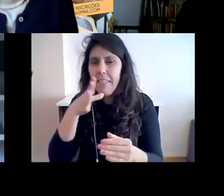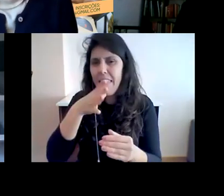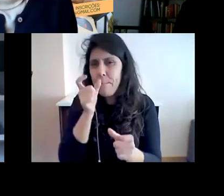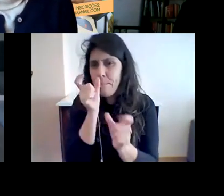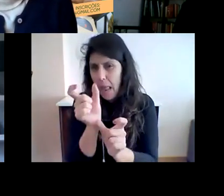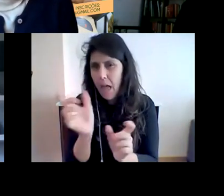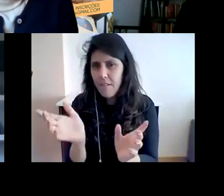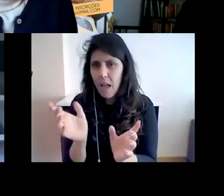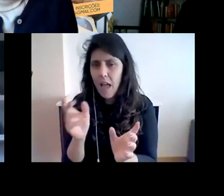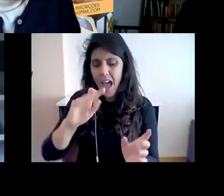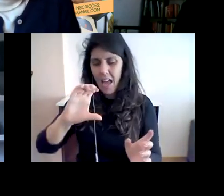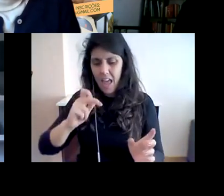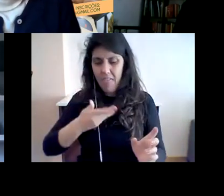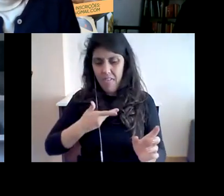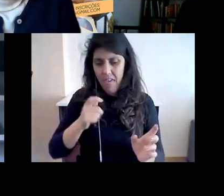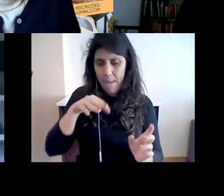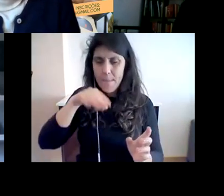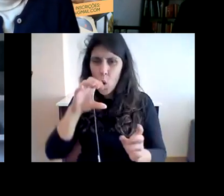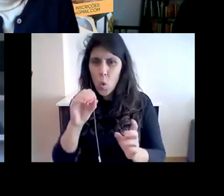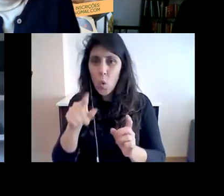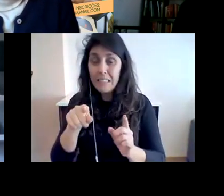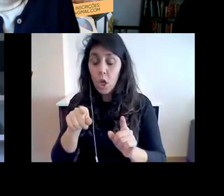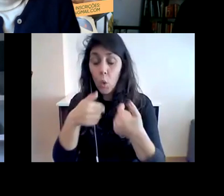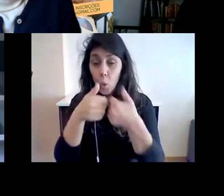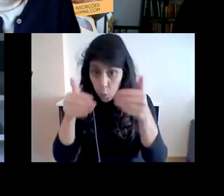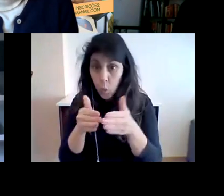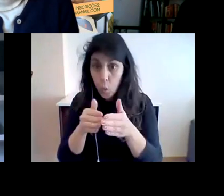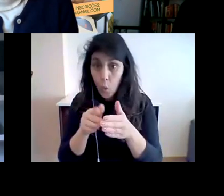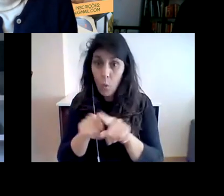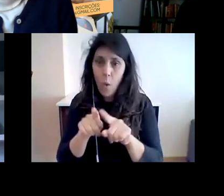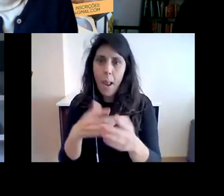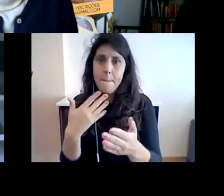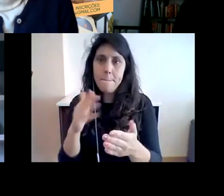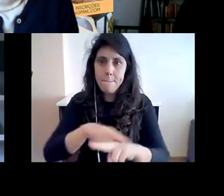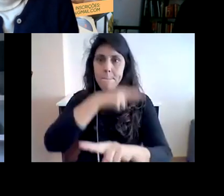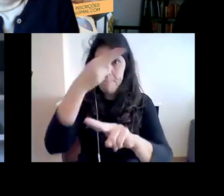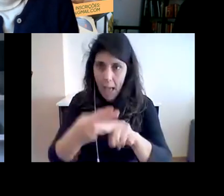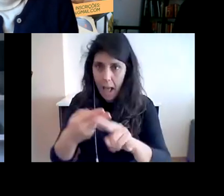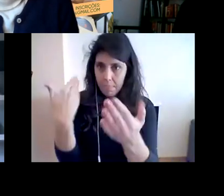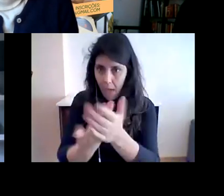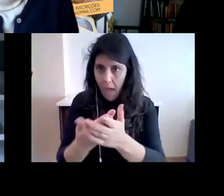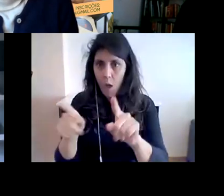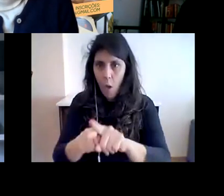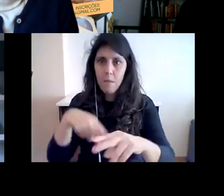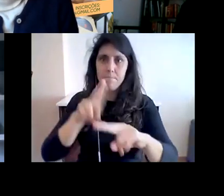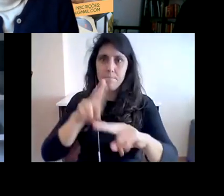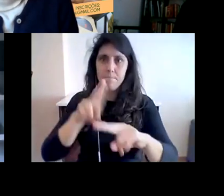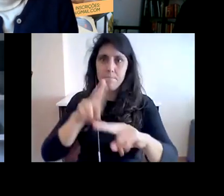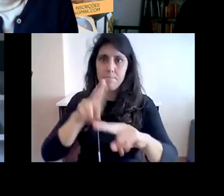o que contribua para acentuar esse academicismo e que contribua